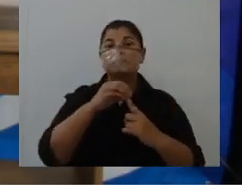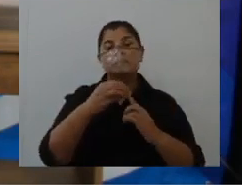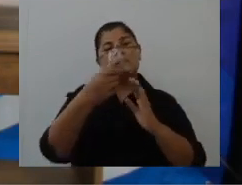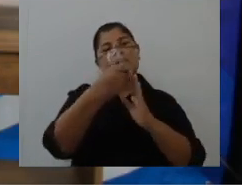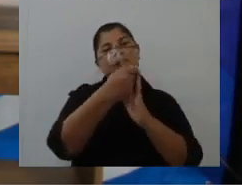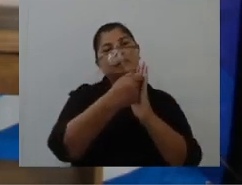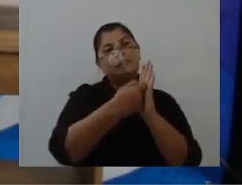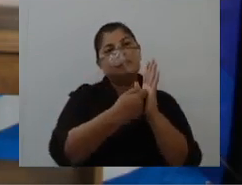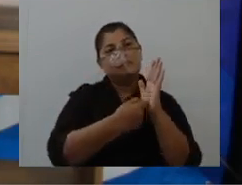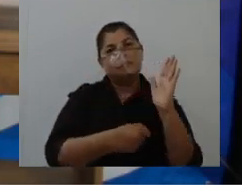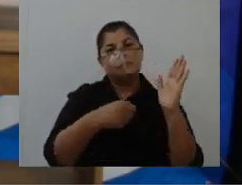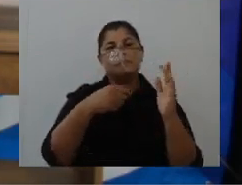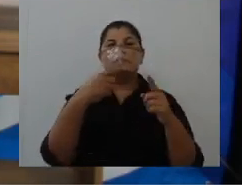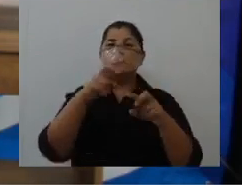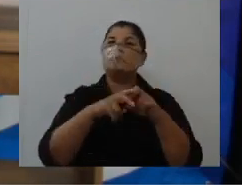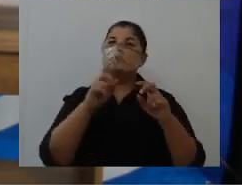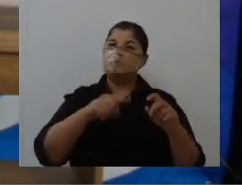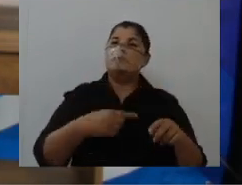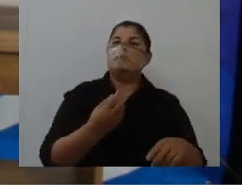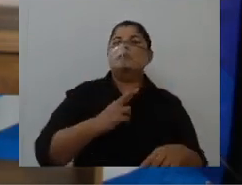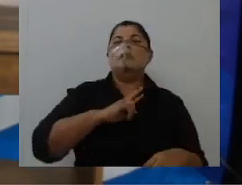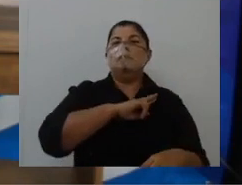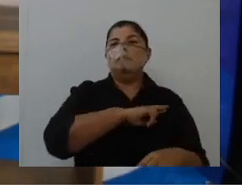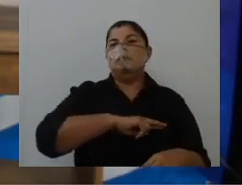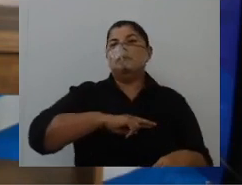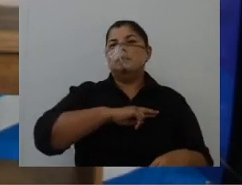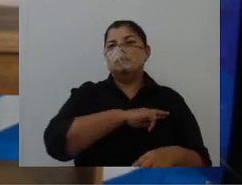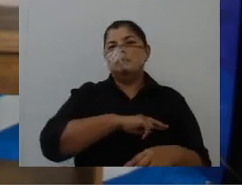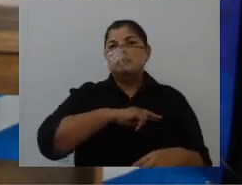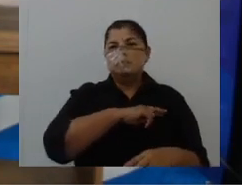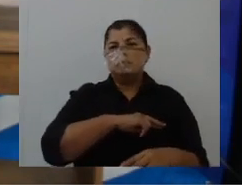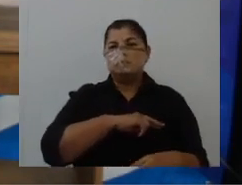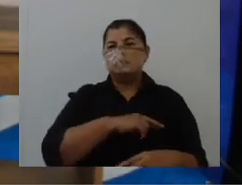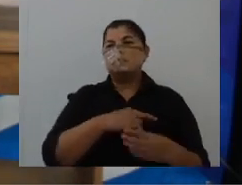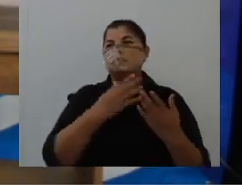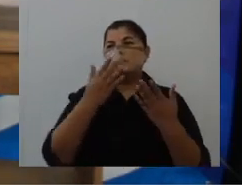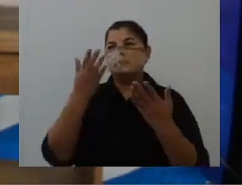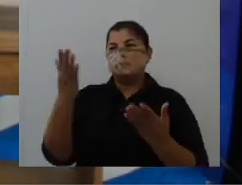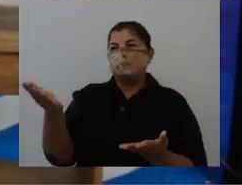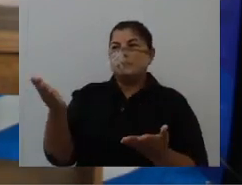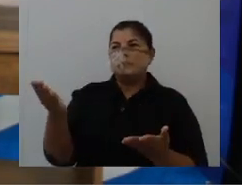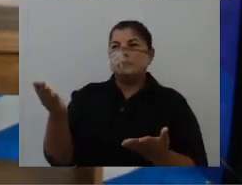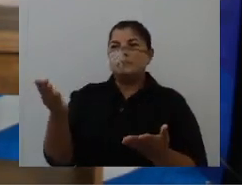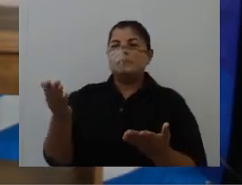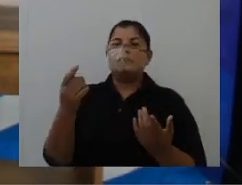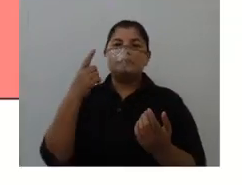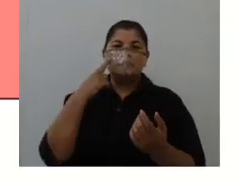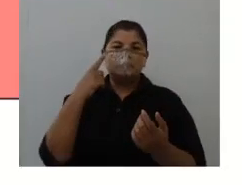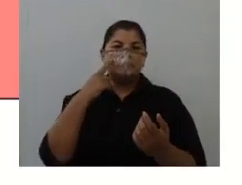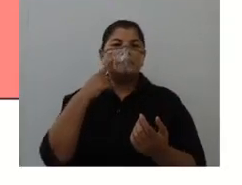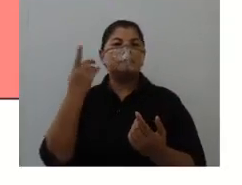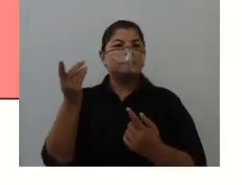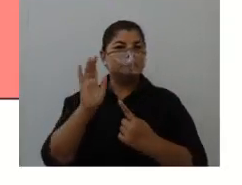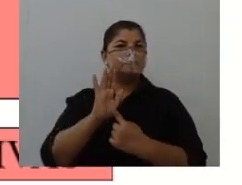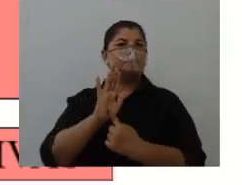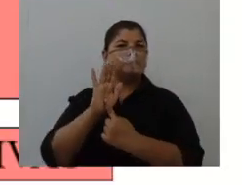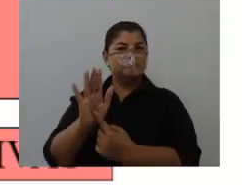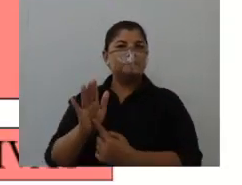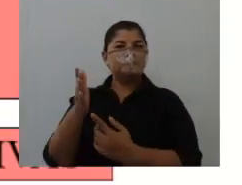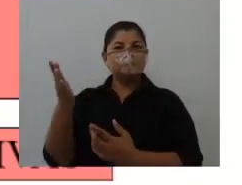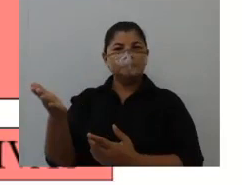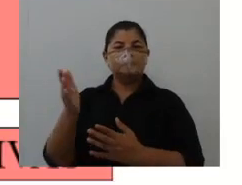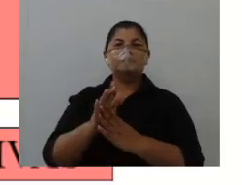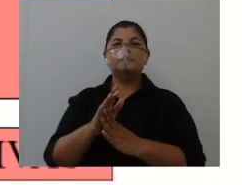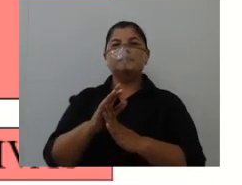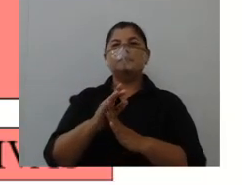de um romance. Beleza? E aqui, ó, gente, dá uma olhada nisso aqui. Vou dar um print aí, ó. Dá um print aí. Vou deixar bem rapidinho para vocês verem. Olha